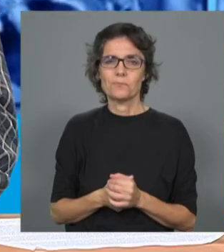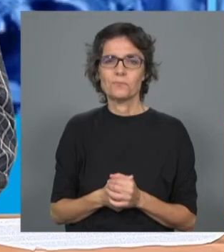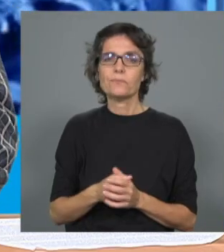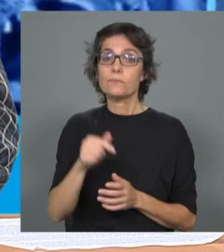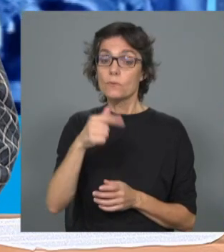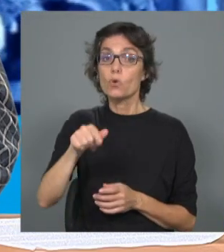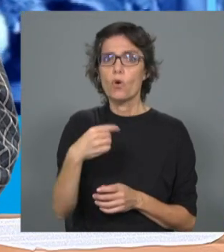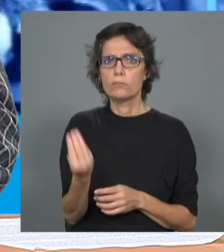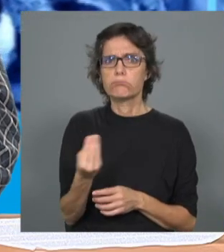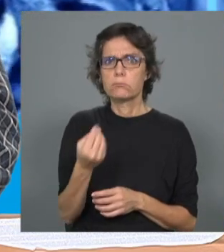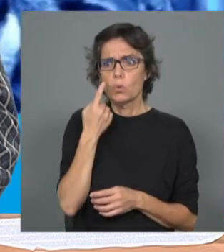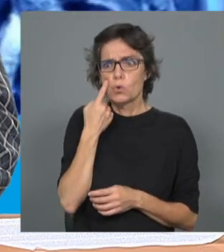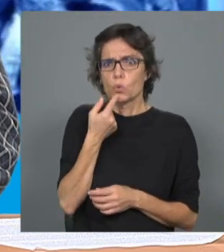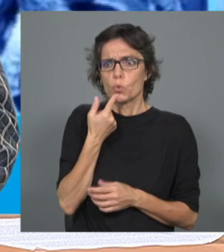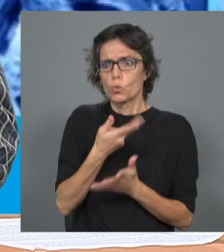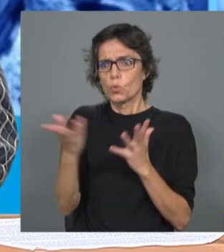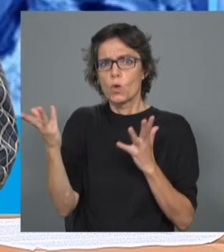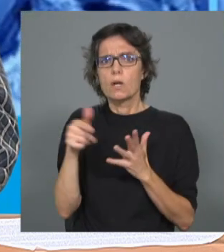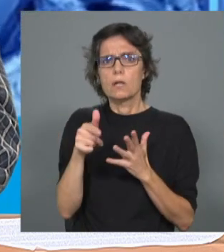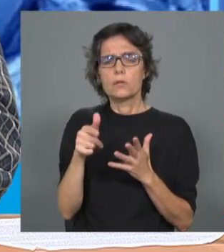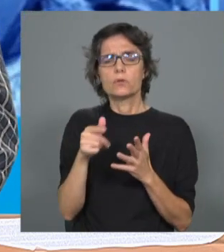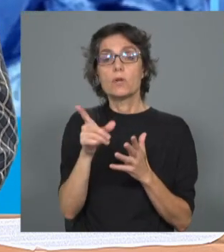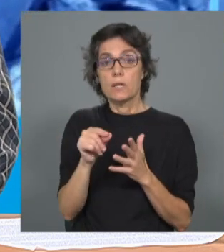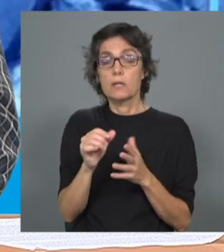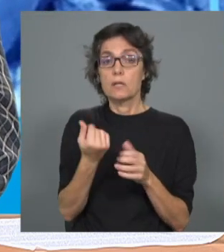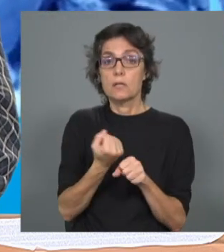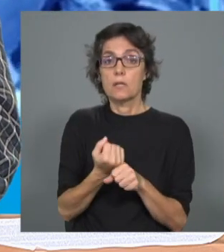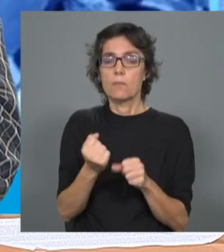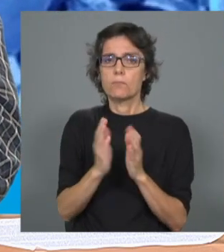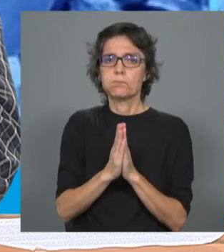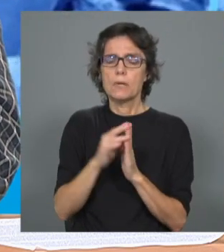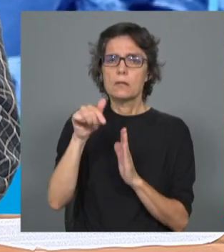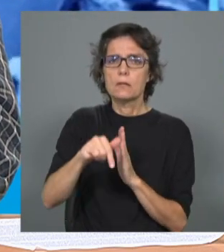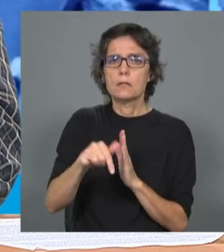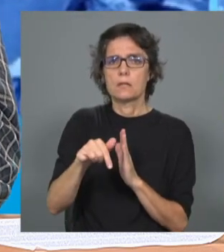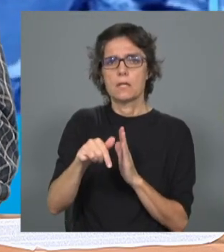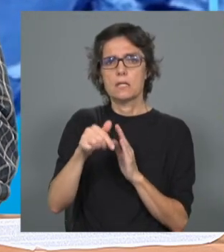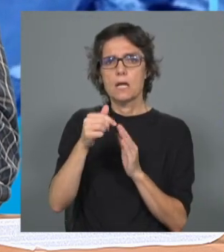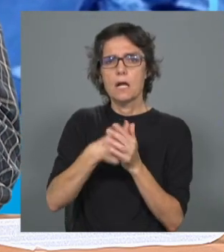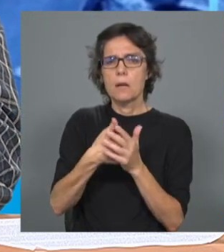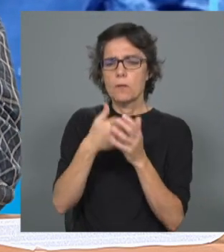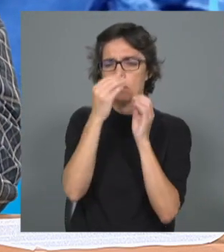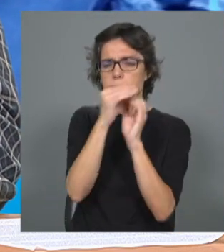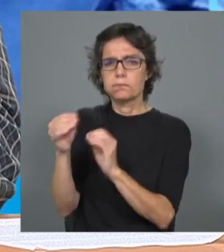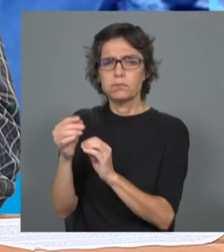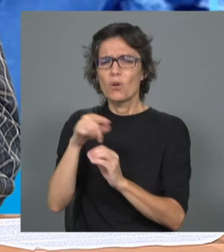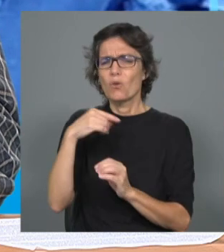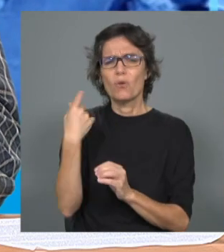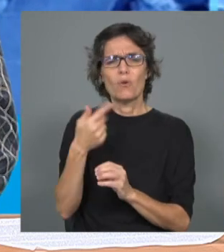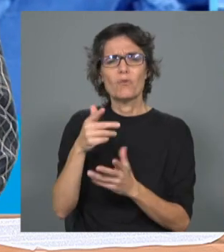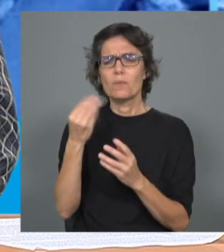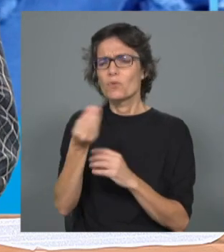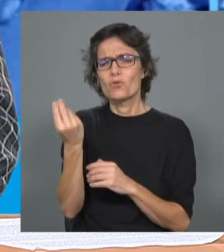imensos jovens a trabalhar nas nossas igrejas na evangelização. Nós temos os jovens a participar às centenas nas nossas